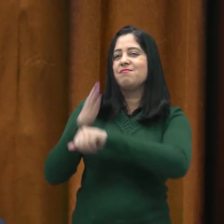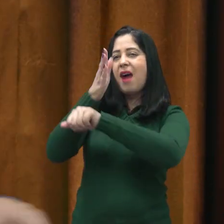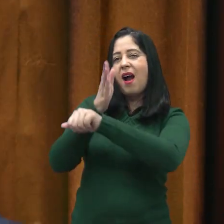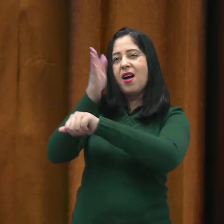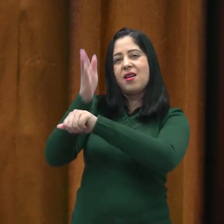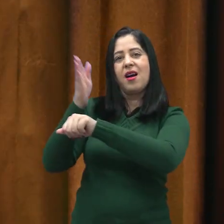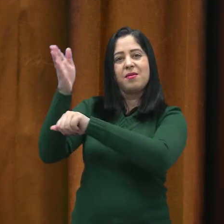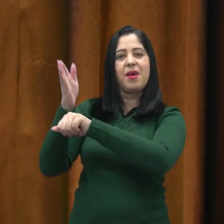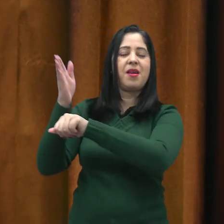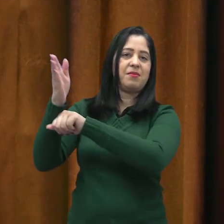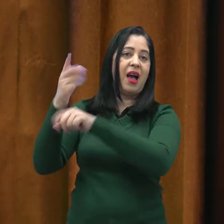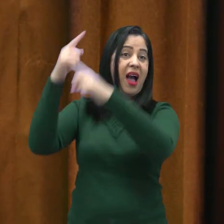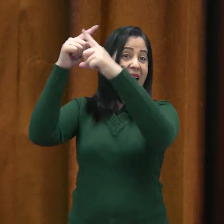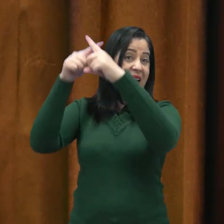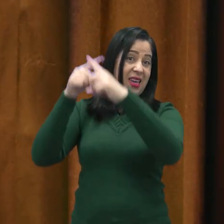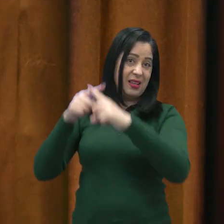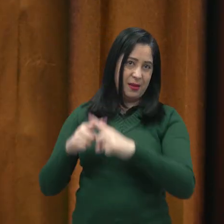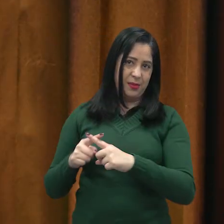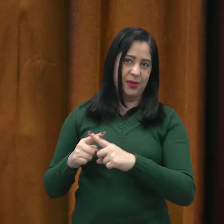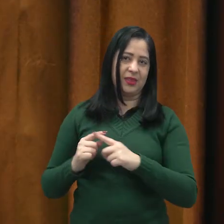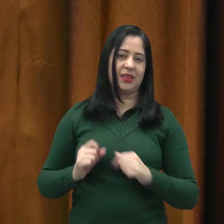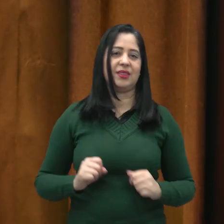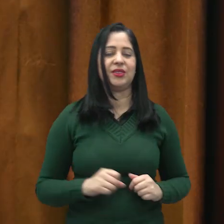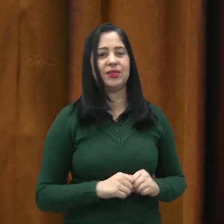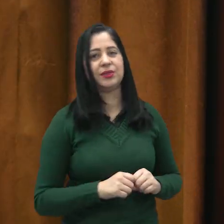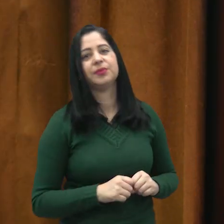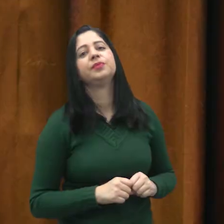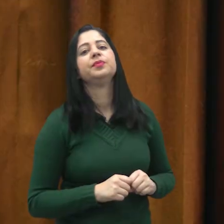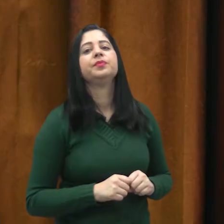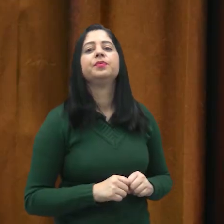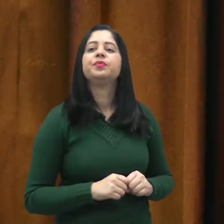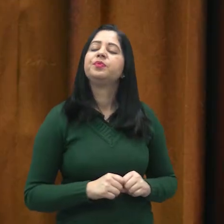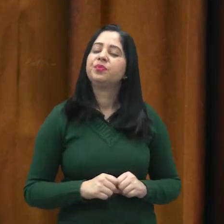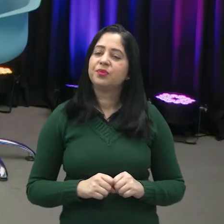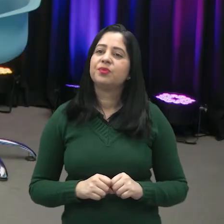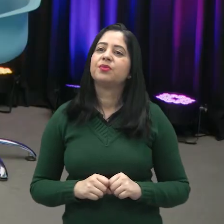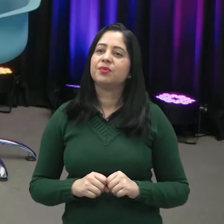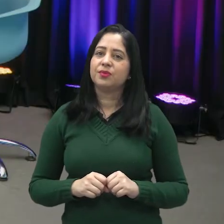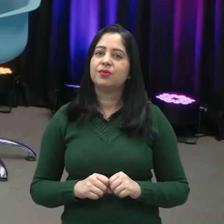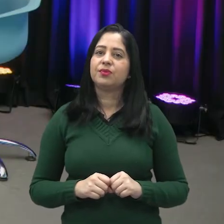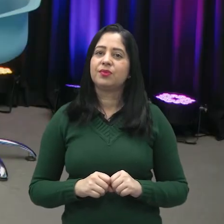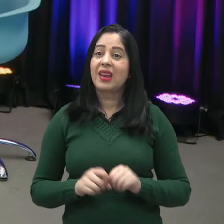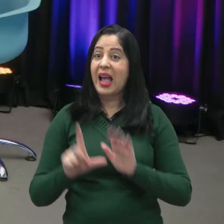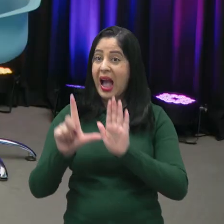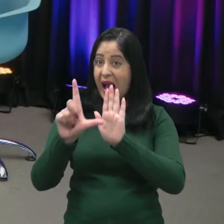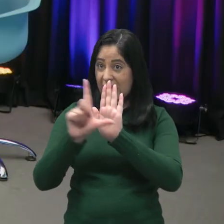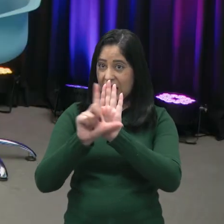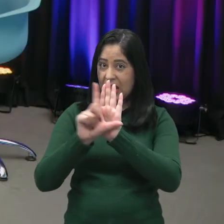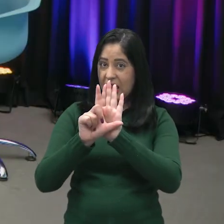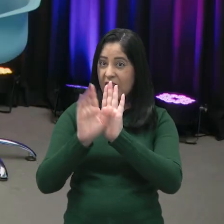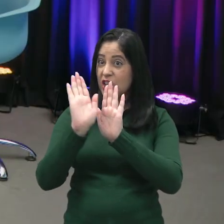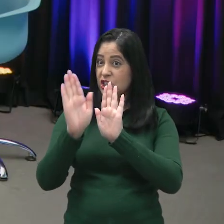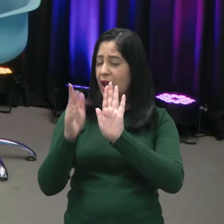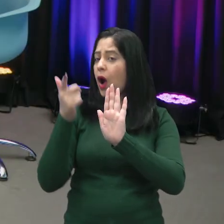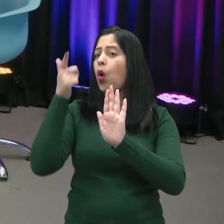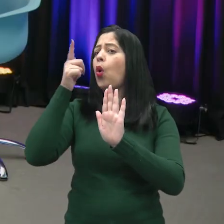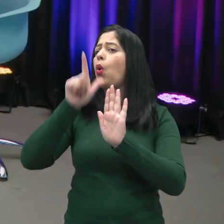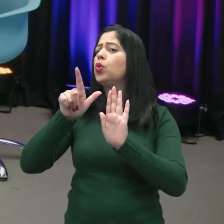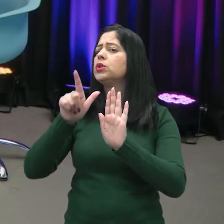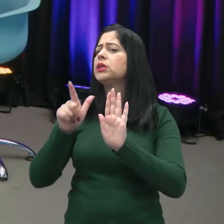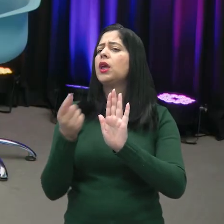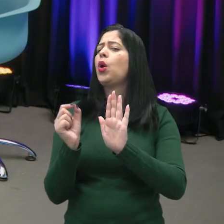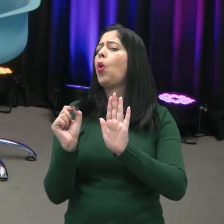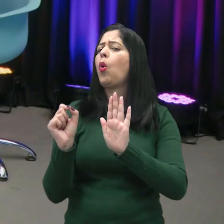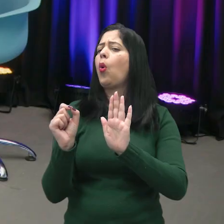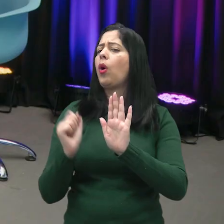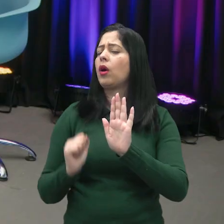mesmo promovendo mais o nome dele no meio das modalidades. E agora, atualmente, o que a lei de incentivo já conseguiu